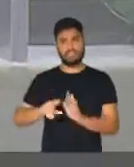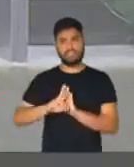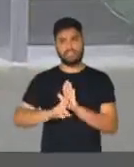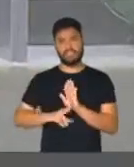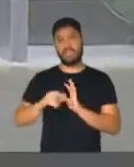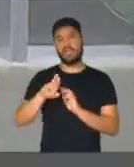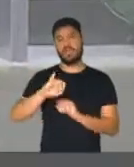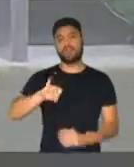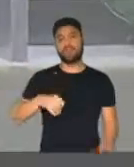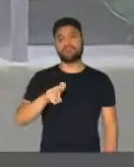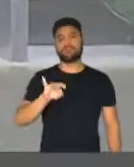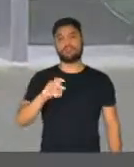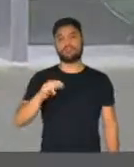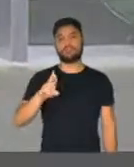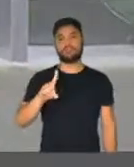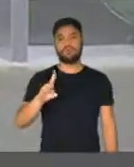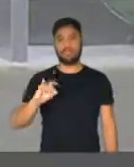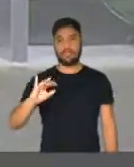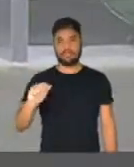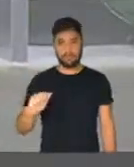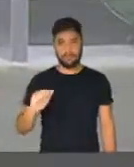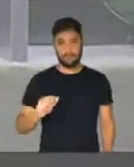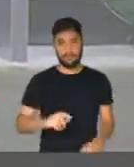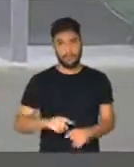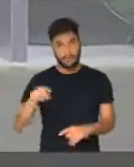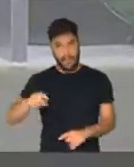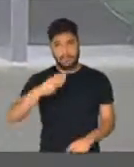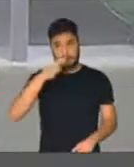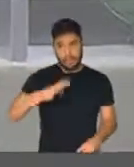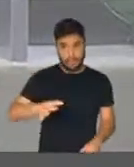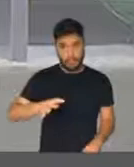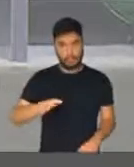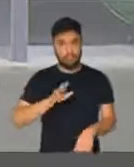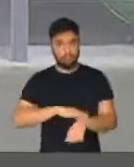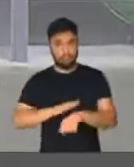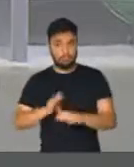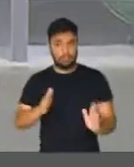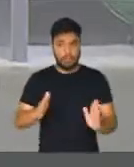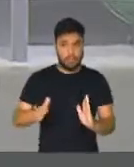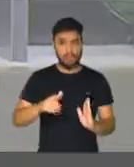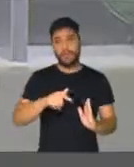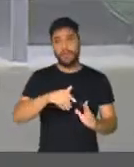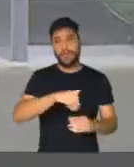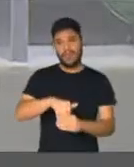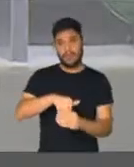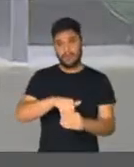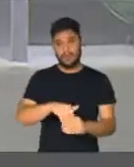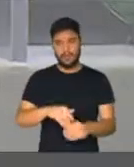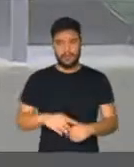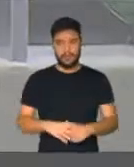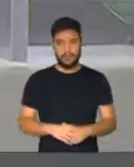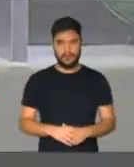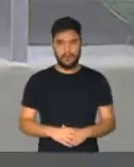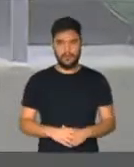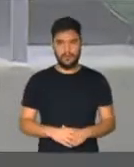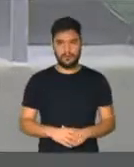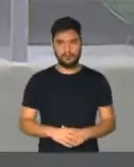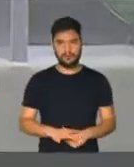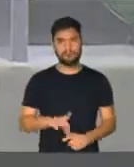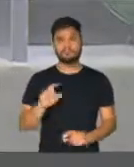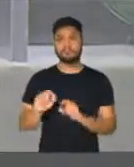vinculativa, além dessa denúncia ter sido apresentada no período eleitoral, eu quero falar de